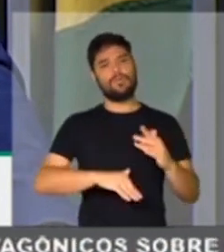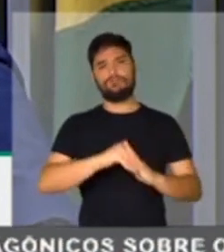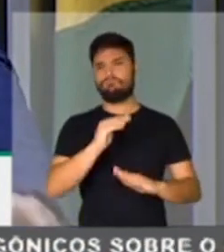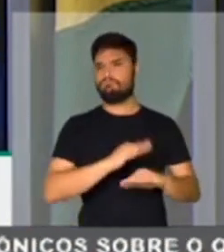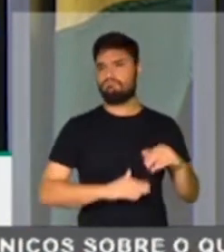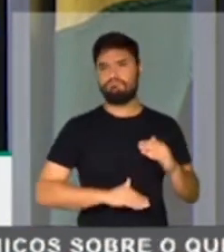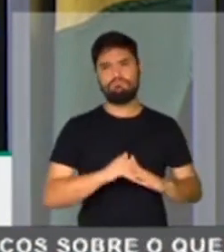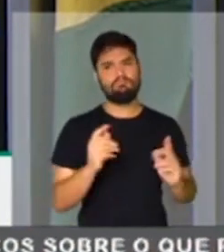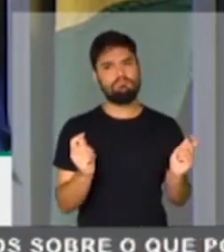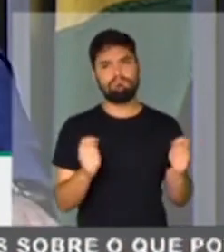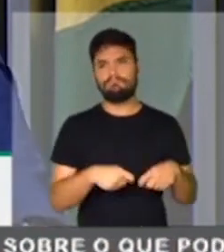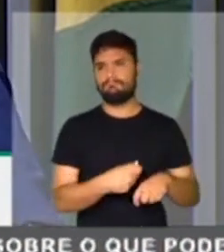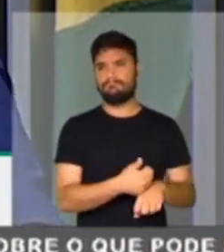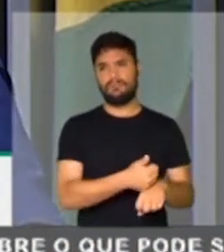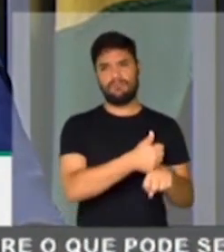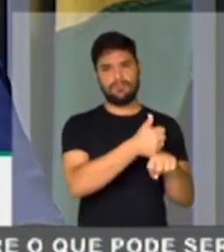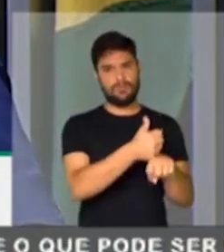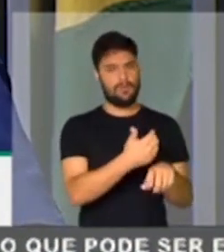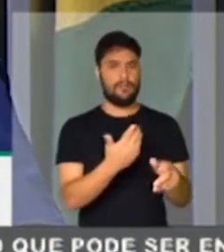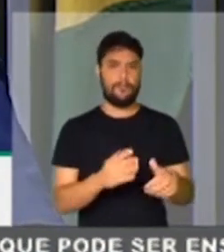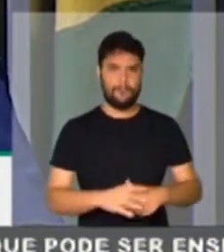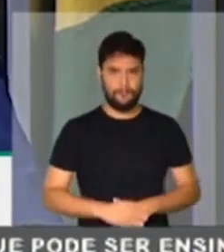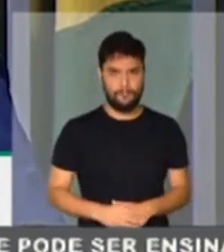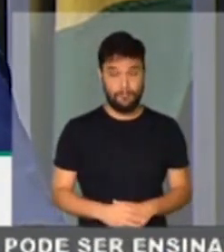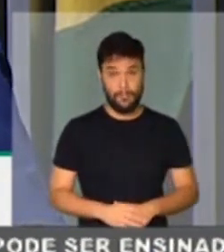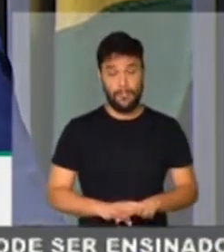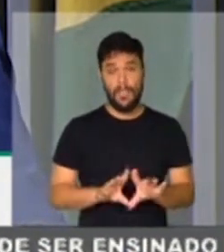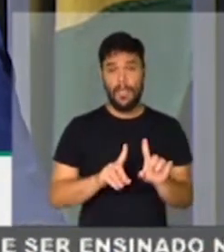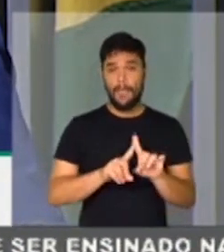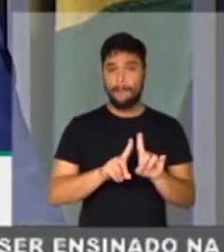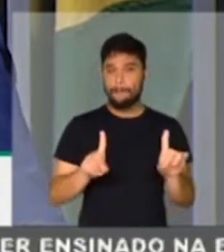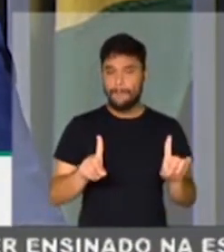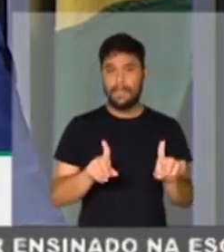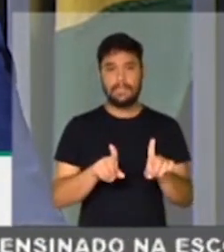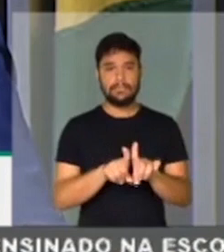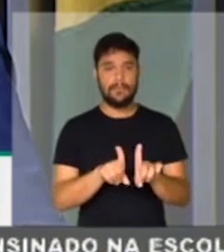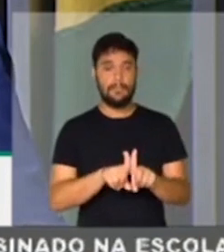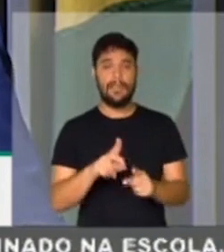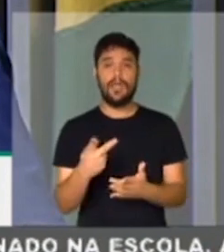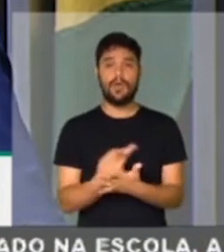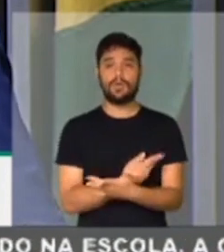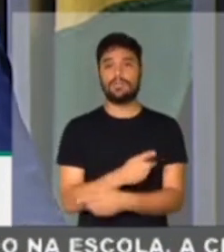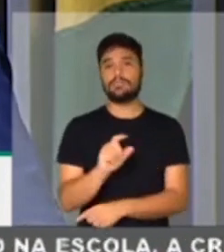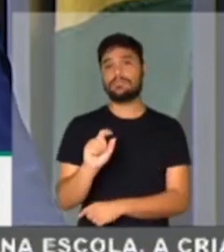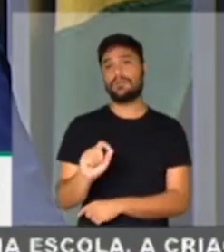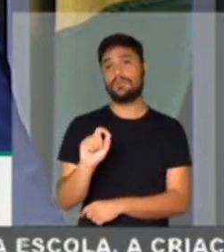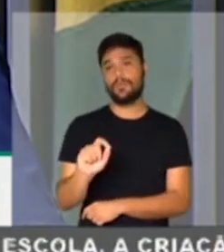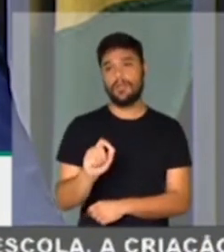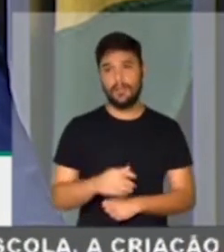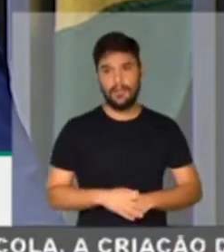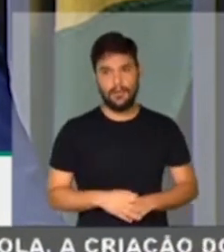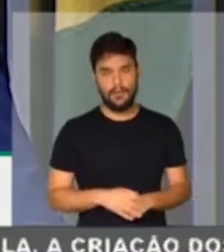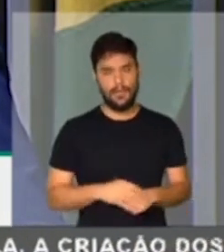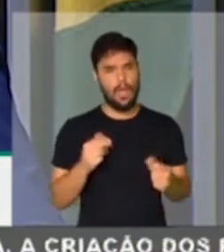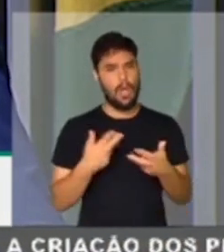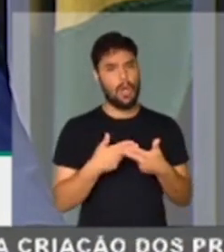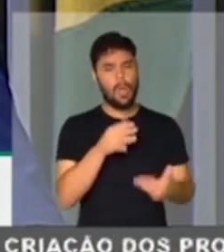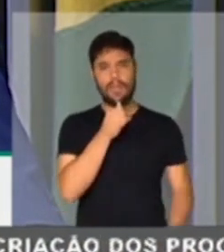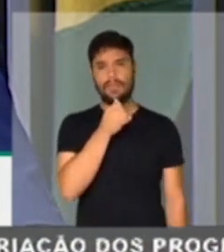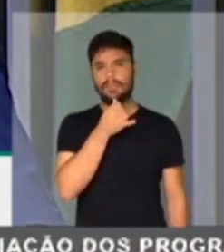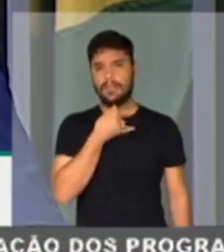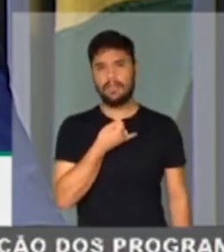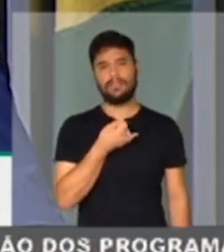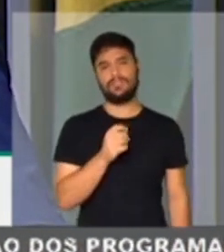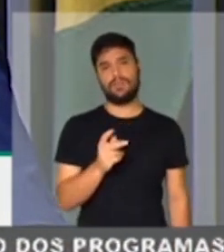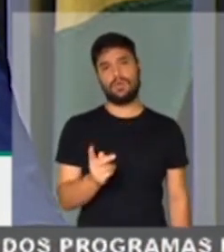sua imparcialidade. Mas também teve um fato muito lamentável,